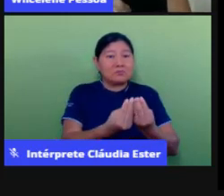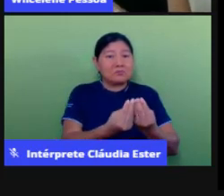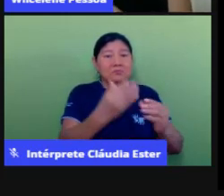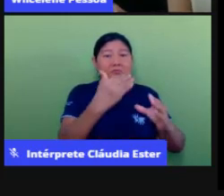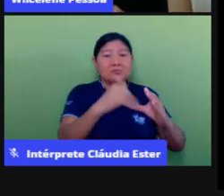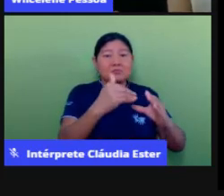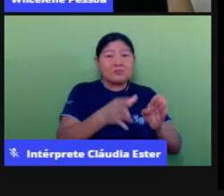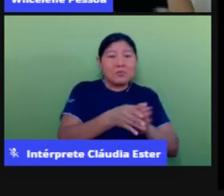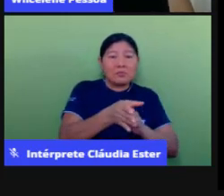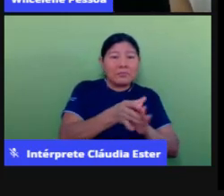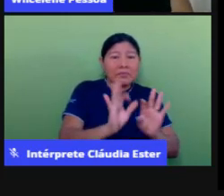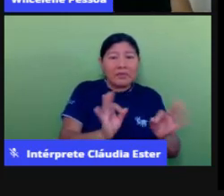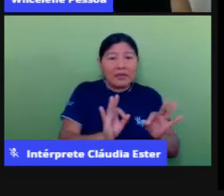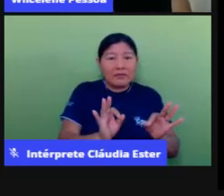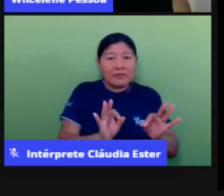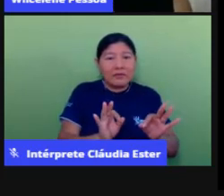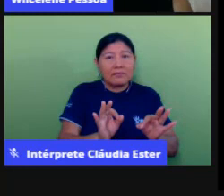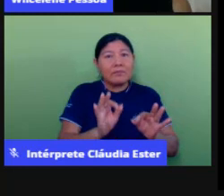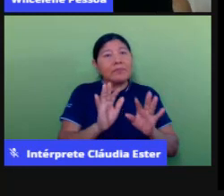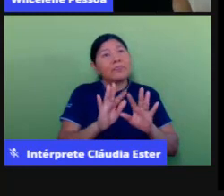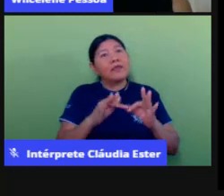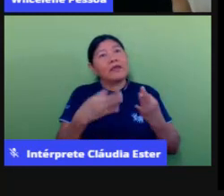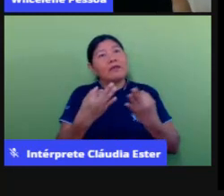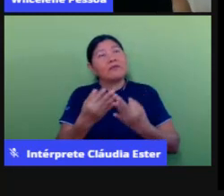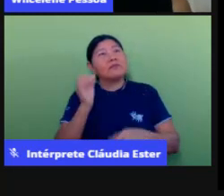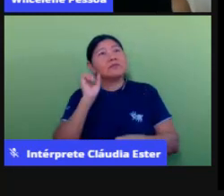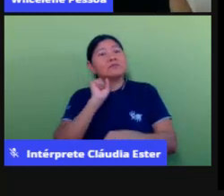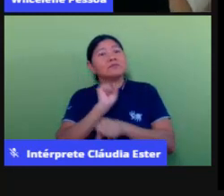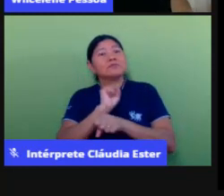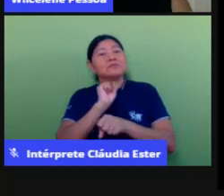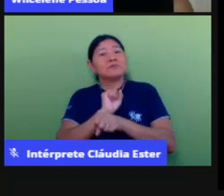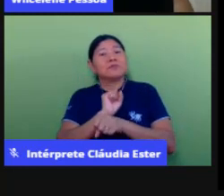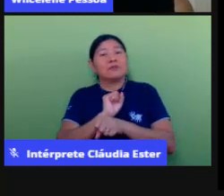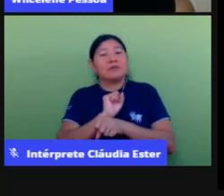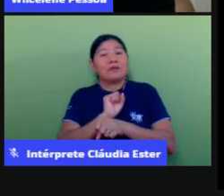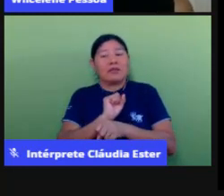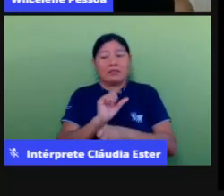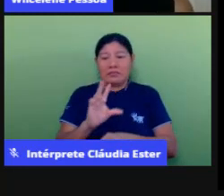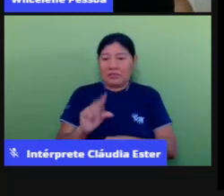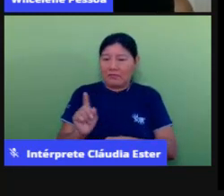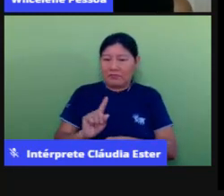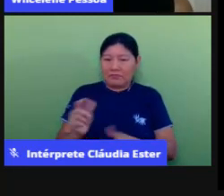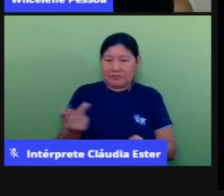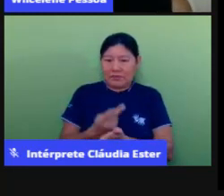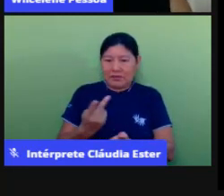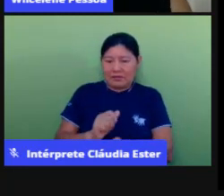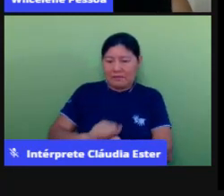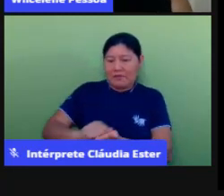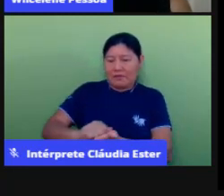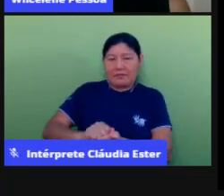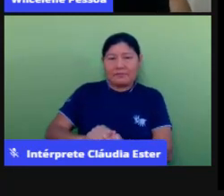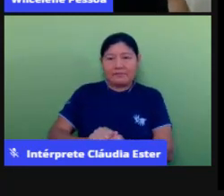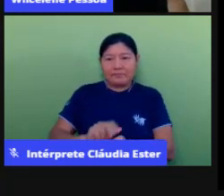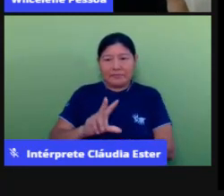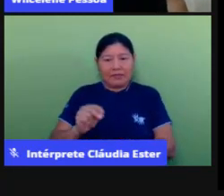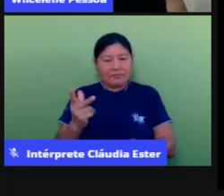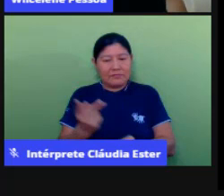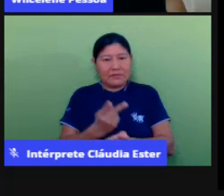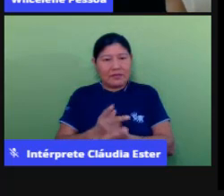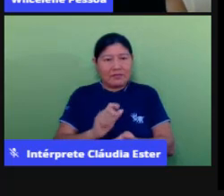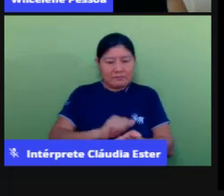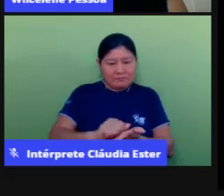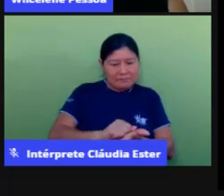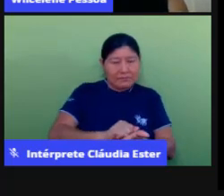esperar. Então, o pai pode ficar ali horas apagando, porque ela não está fazendo corretamente, porque ela não está